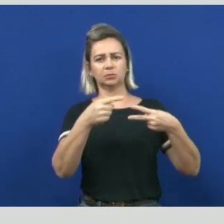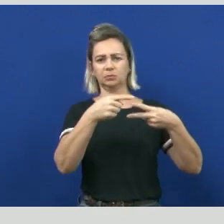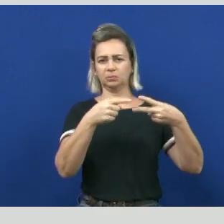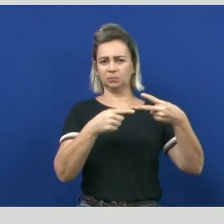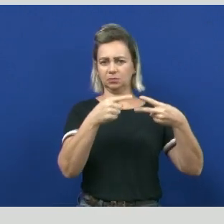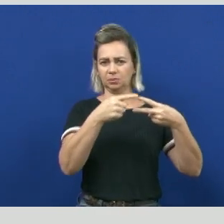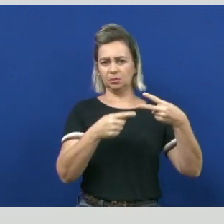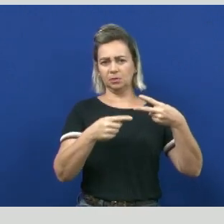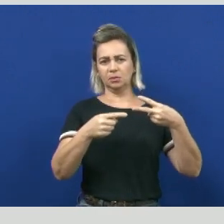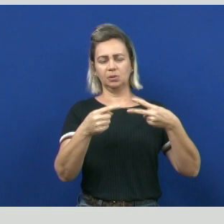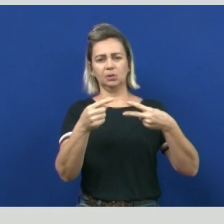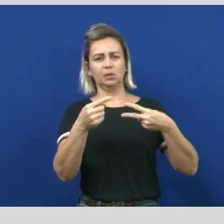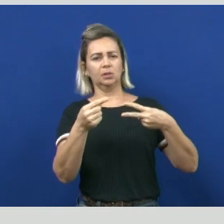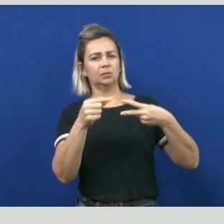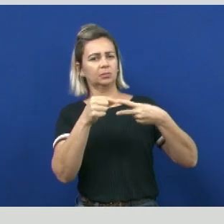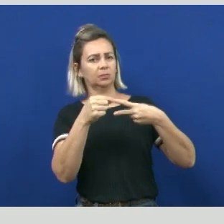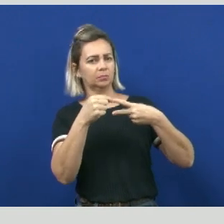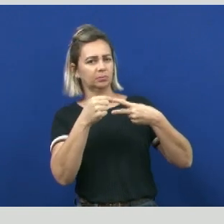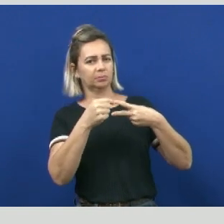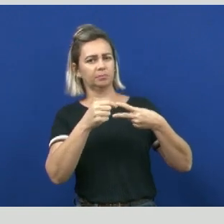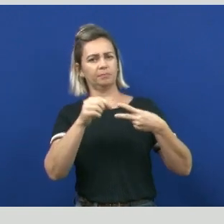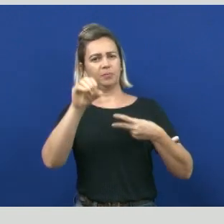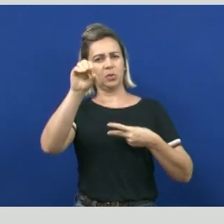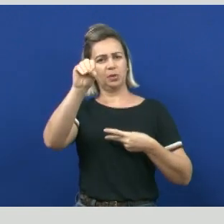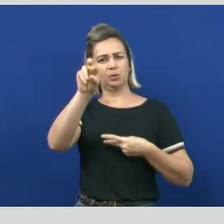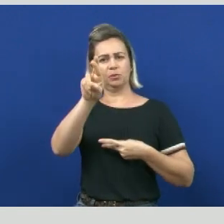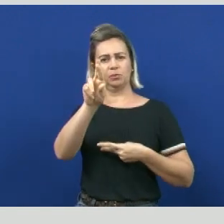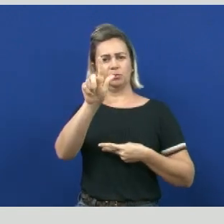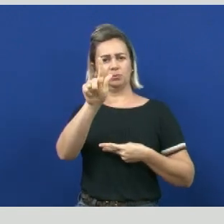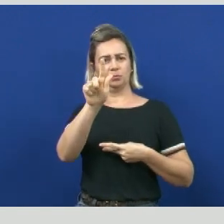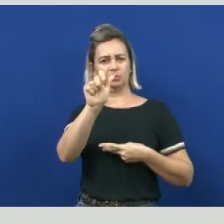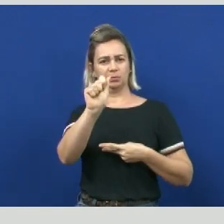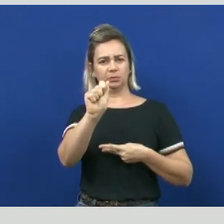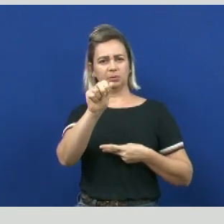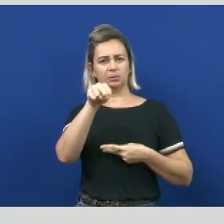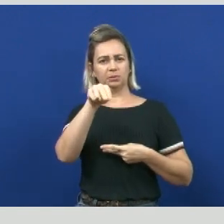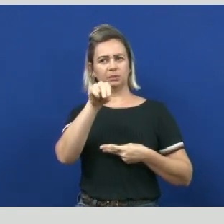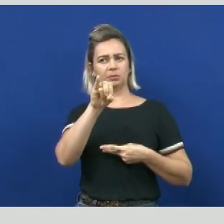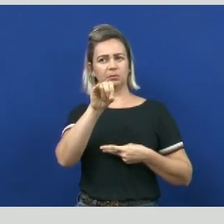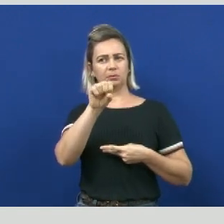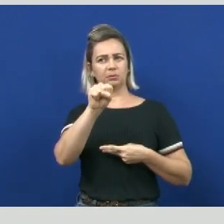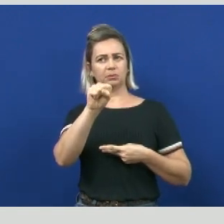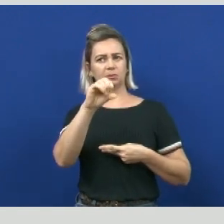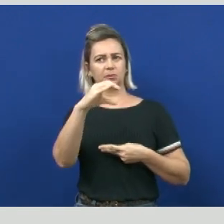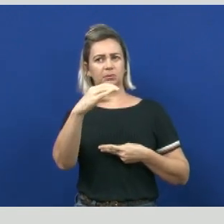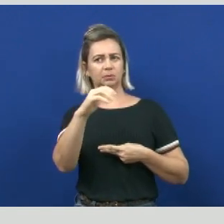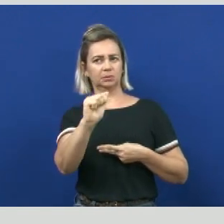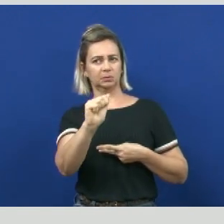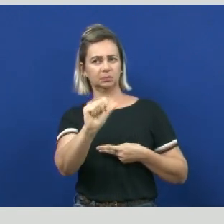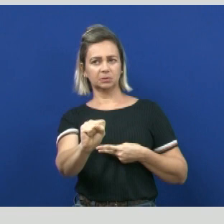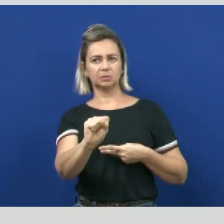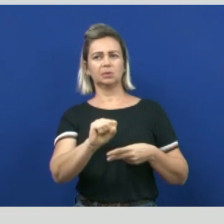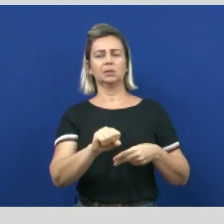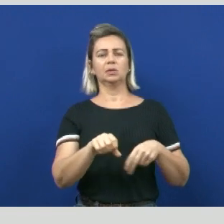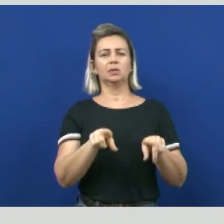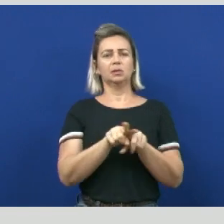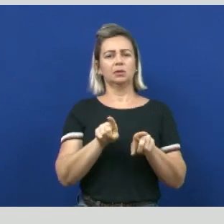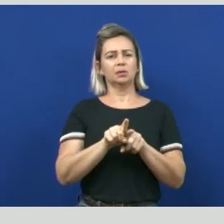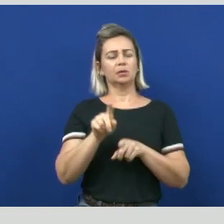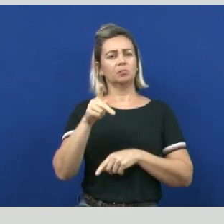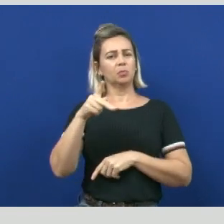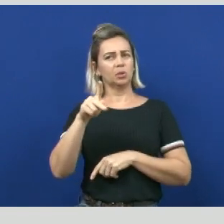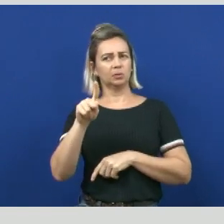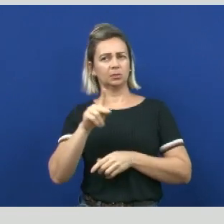substâncias inorgânicas. As substâncias orgânicas eu listei para vocês aí, ó, proteínas, lipídios, carboidratos